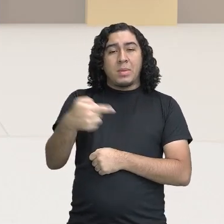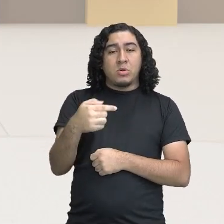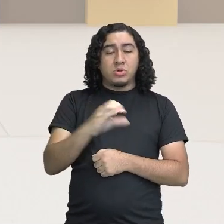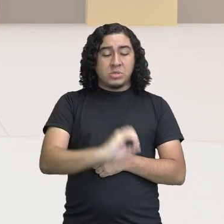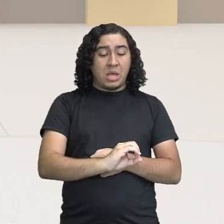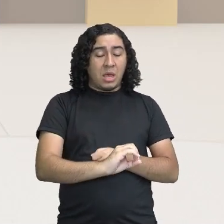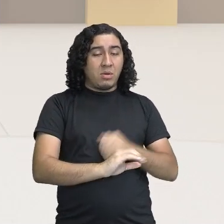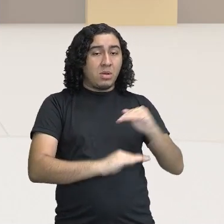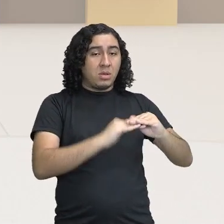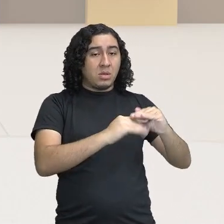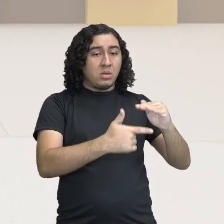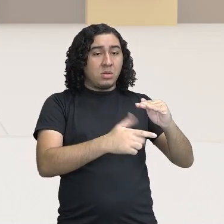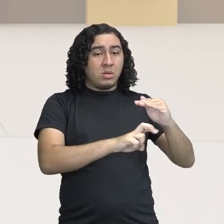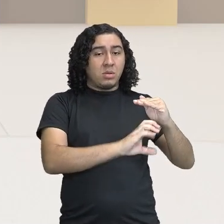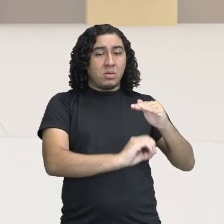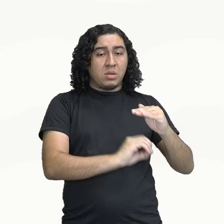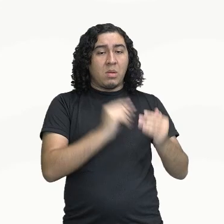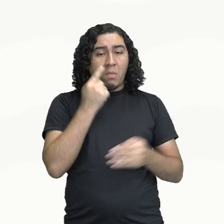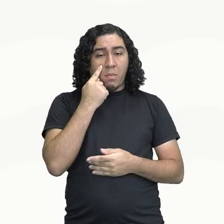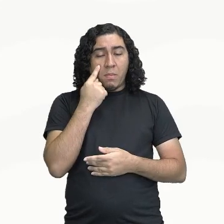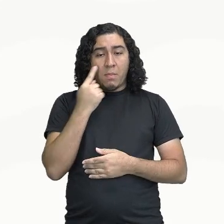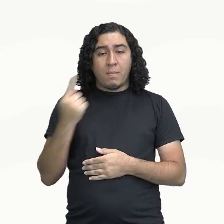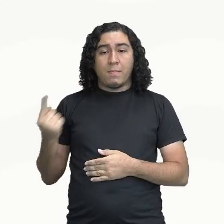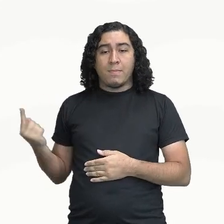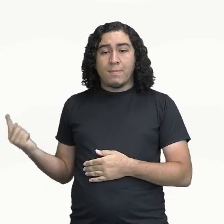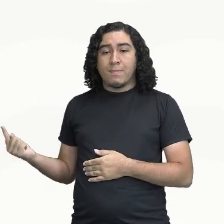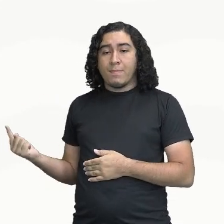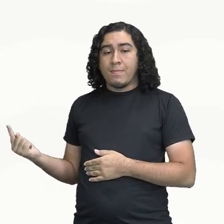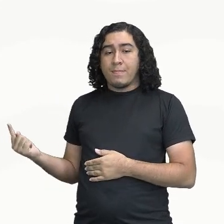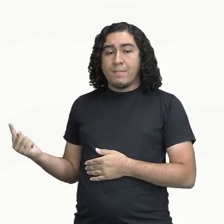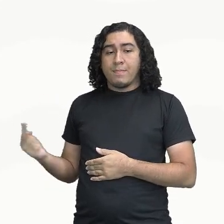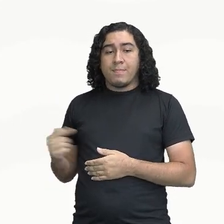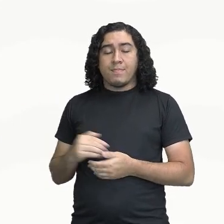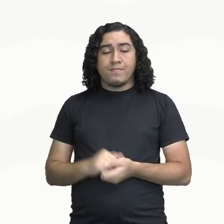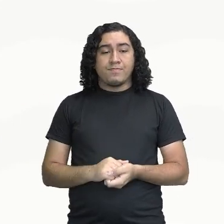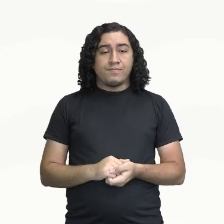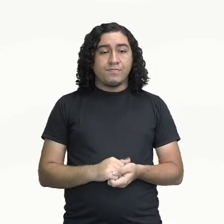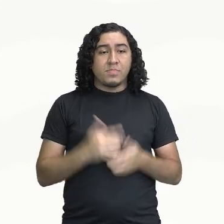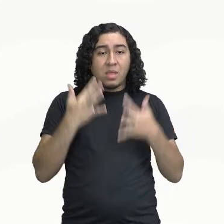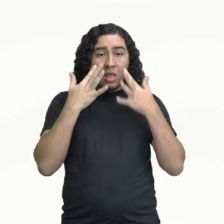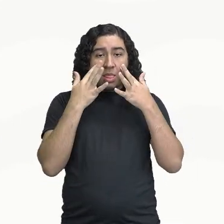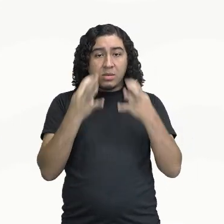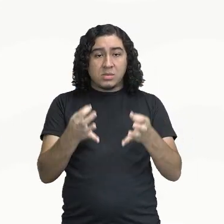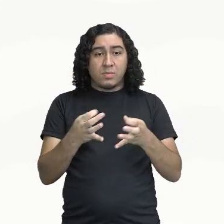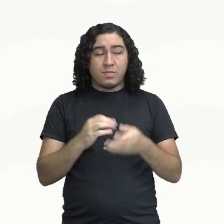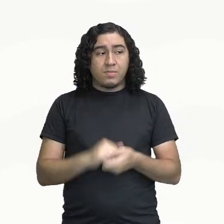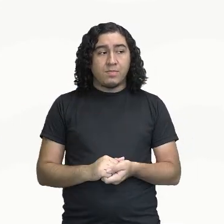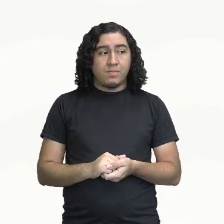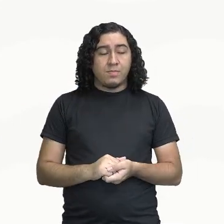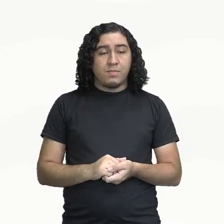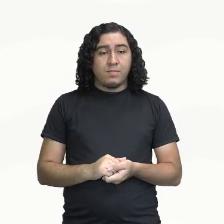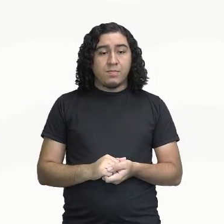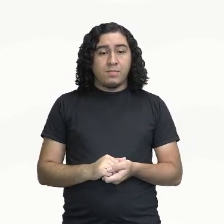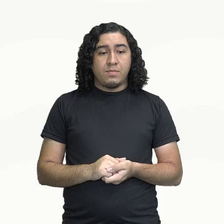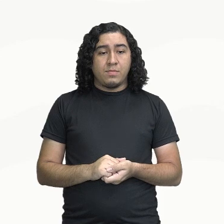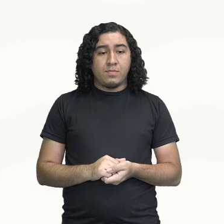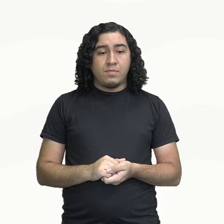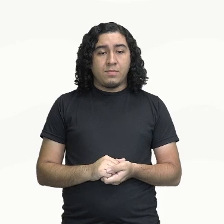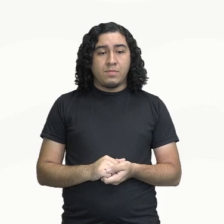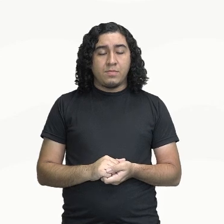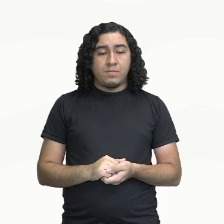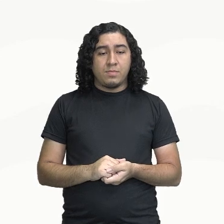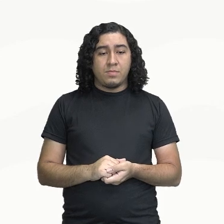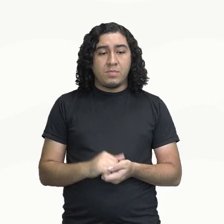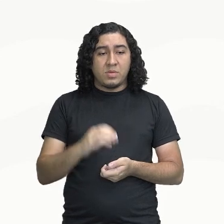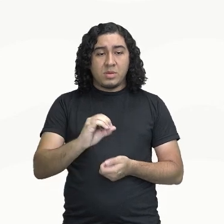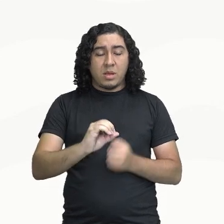até 250? Vou colocar na cartela para a gente visualizar melhor. Então, atenção. De 0 até